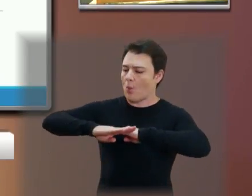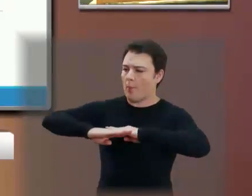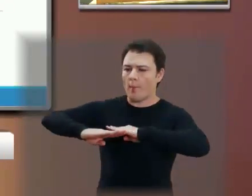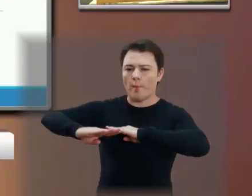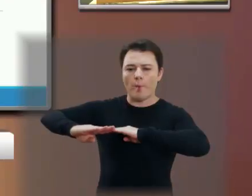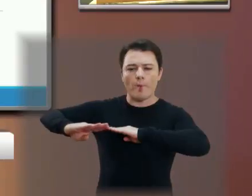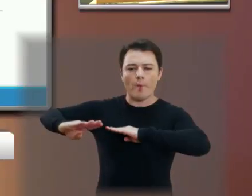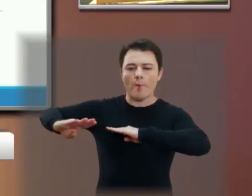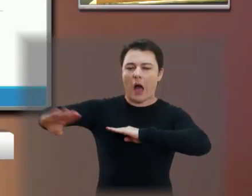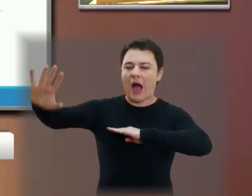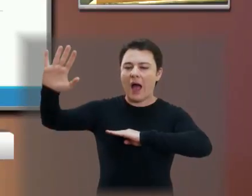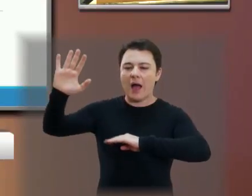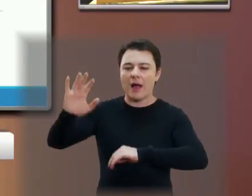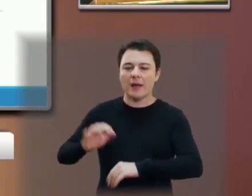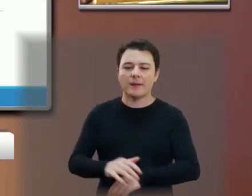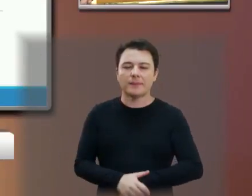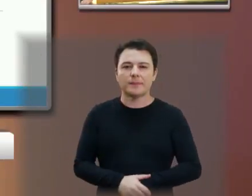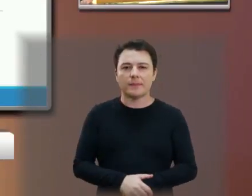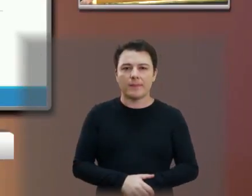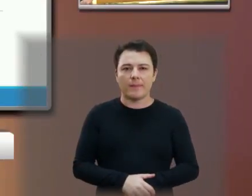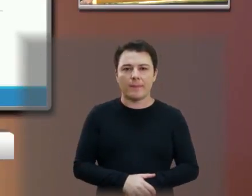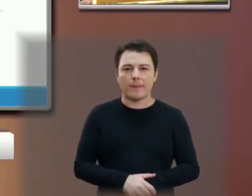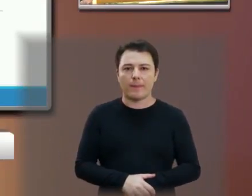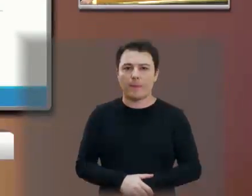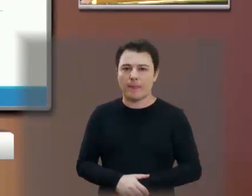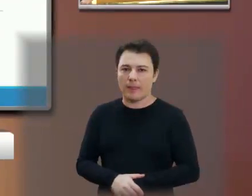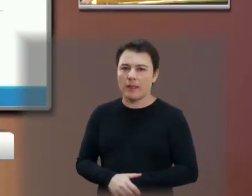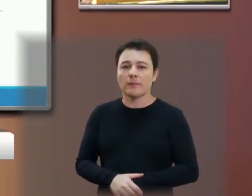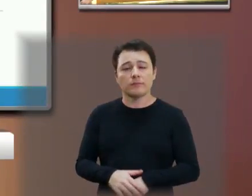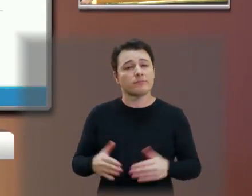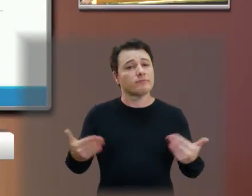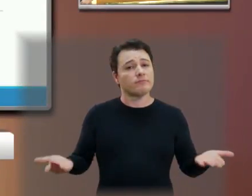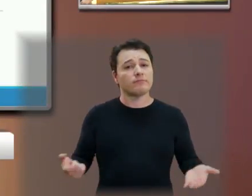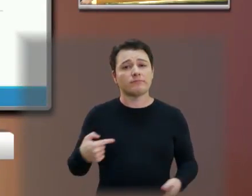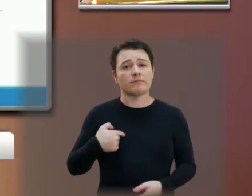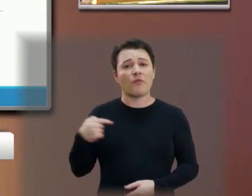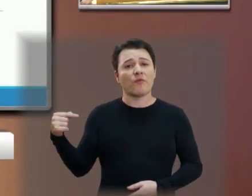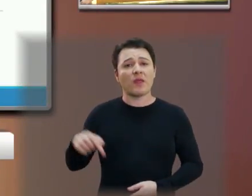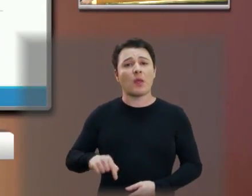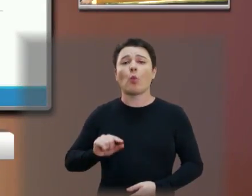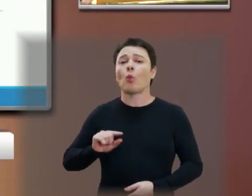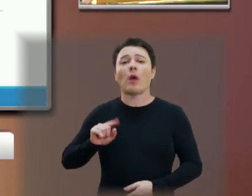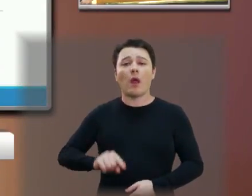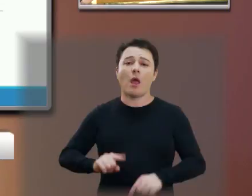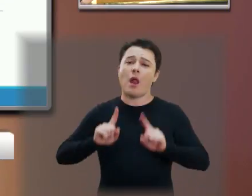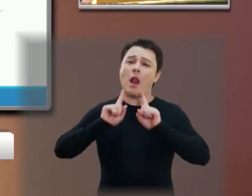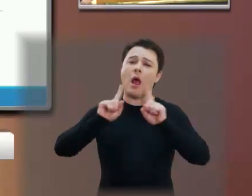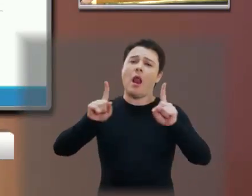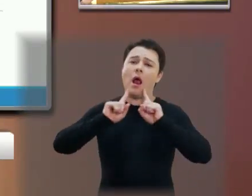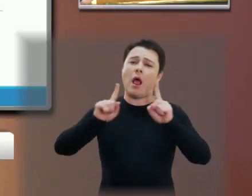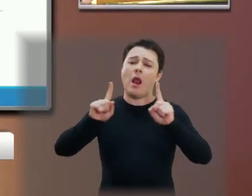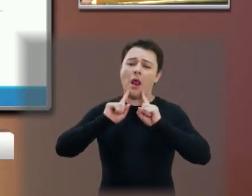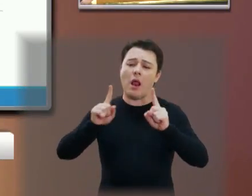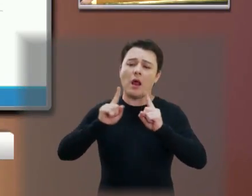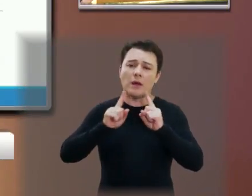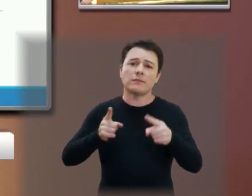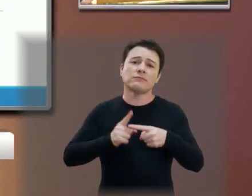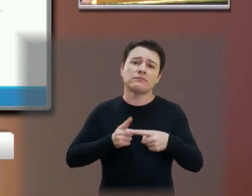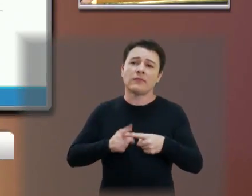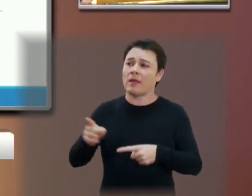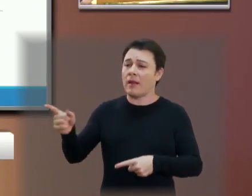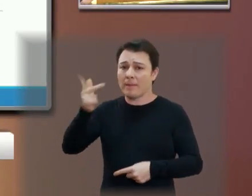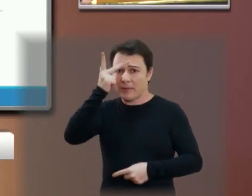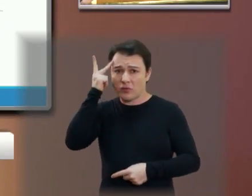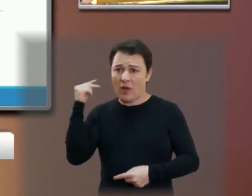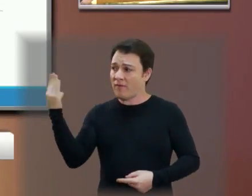geral. Então, a gente mais uma vez vem aqui para reclamar, né? Para falar, a gente é a voz do povo. O que o